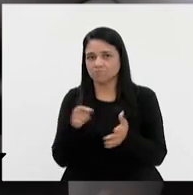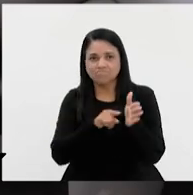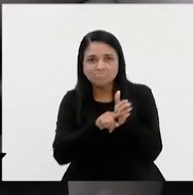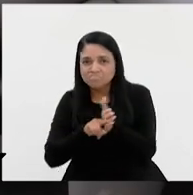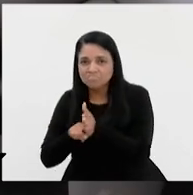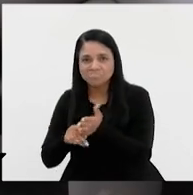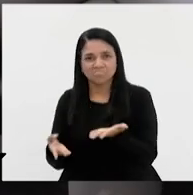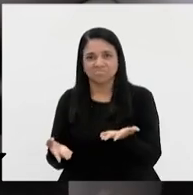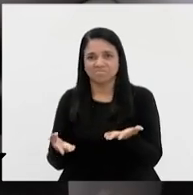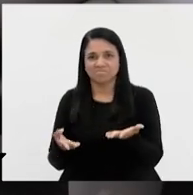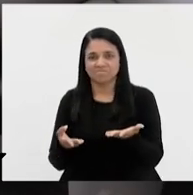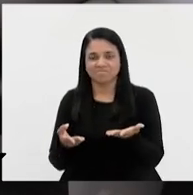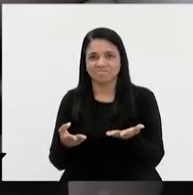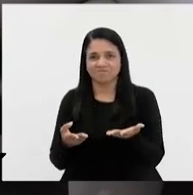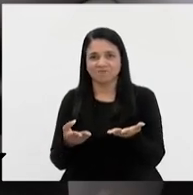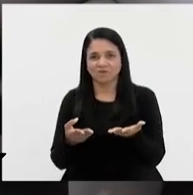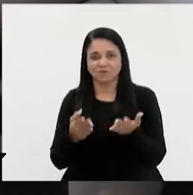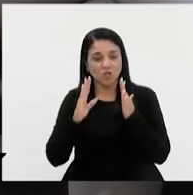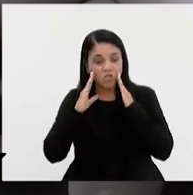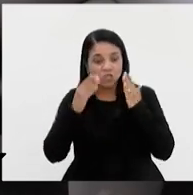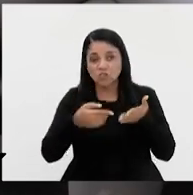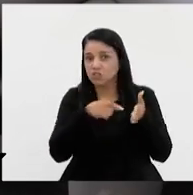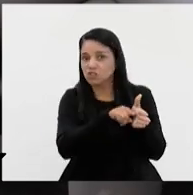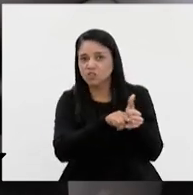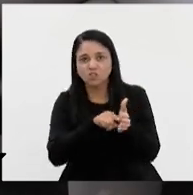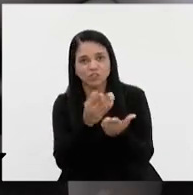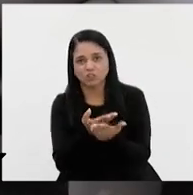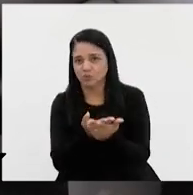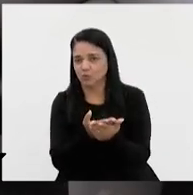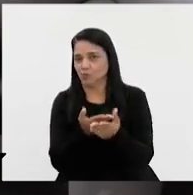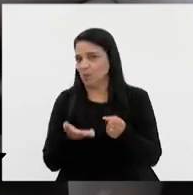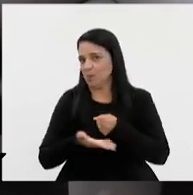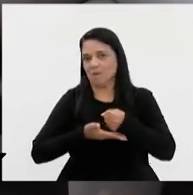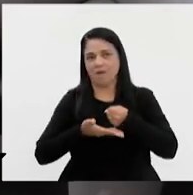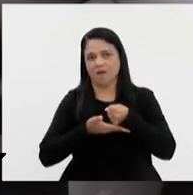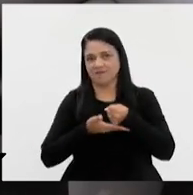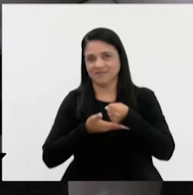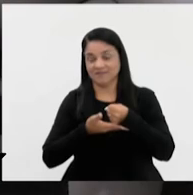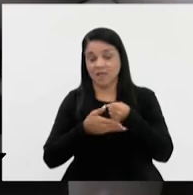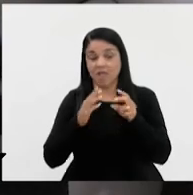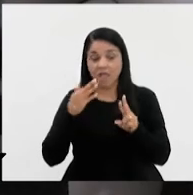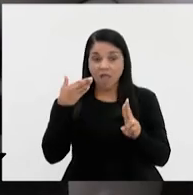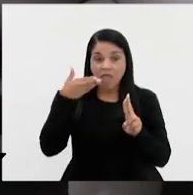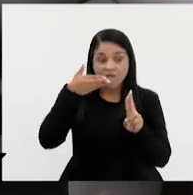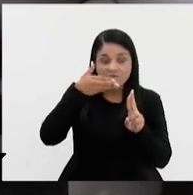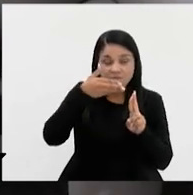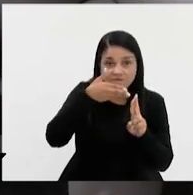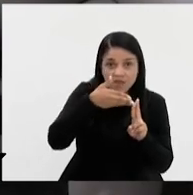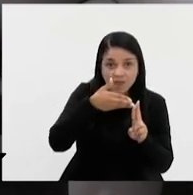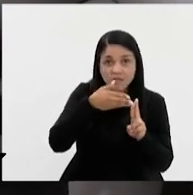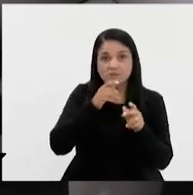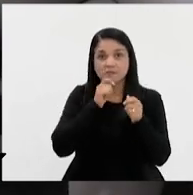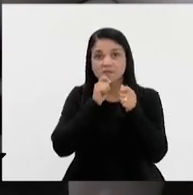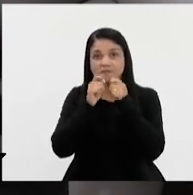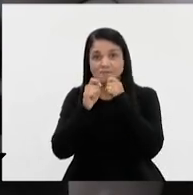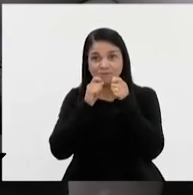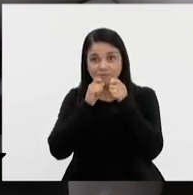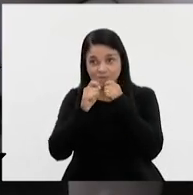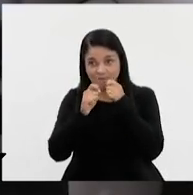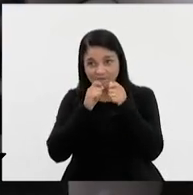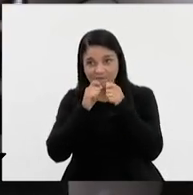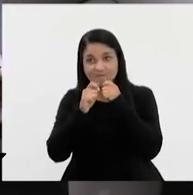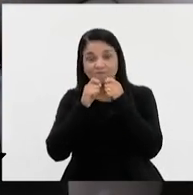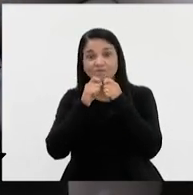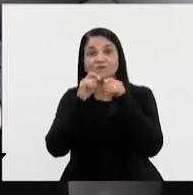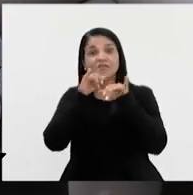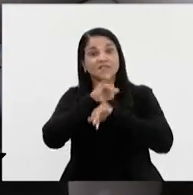referência a estudos científicos para embasar uma decisão desse tipo. Ela faz referências a reportagens que falam de declarações